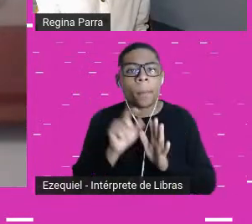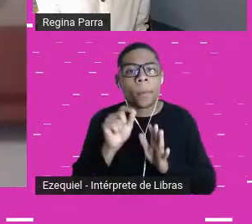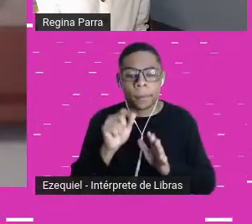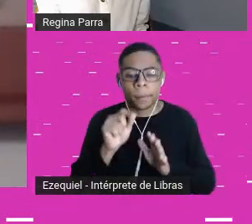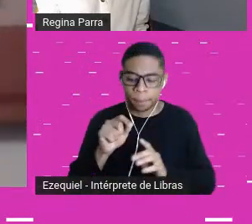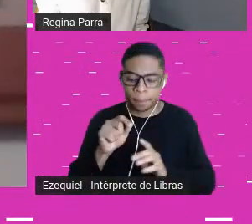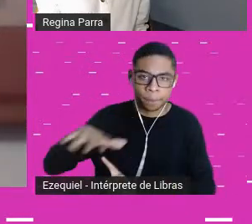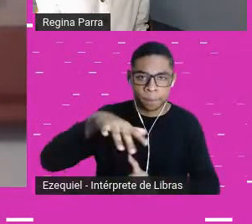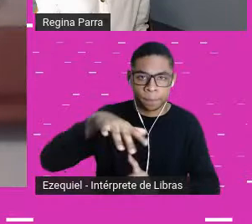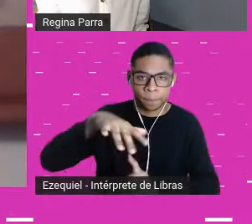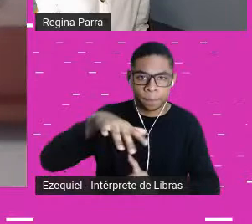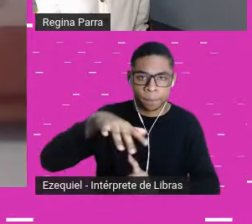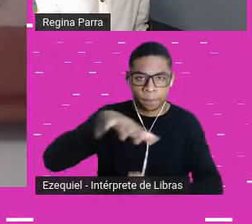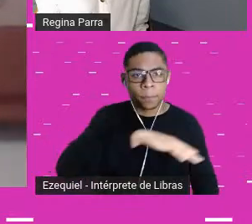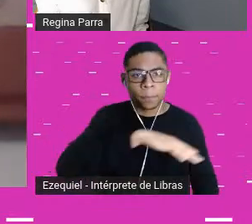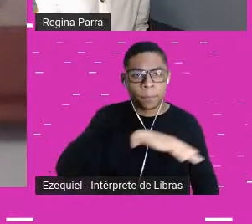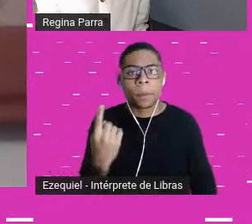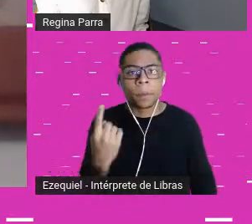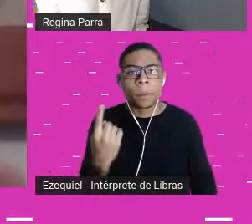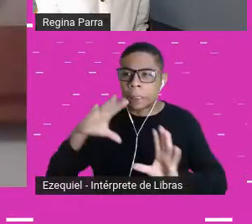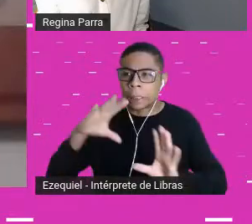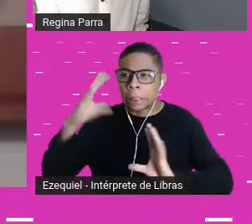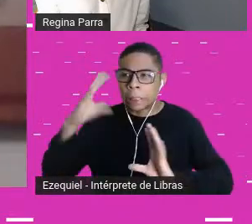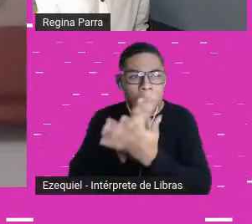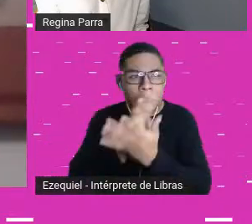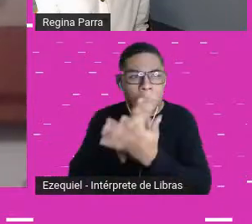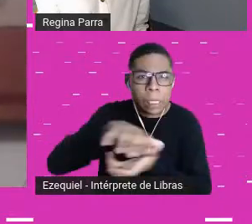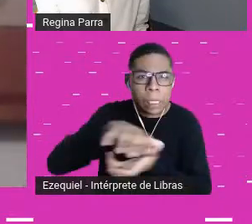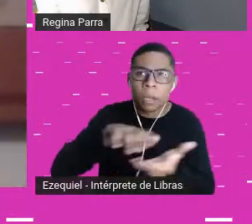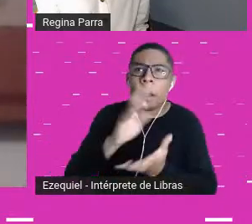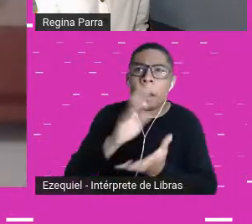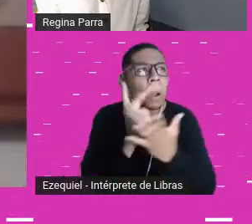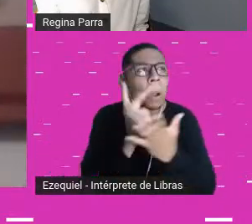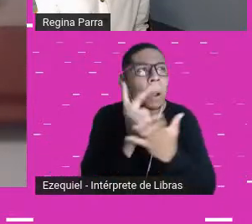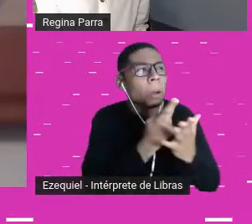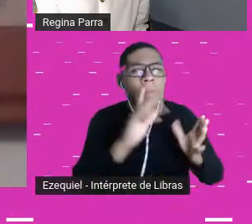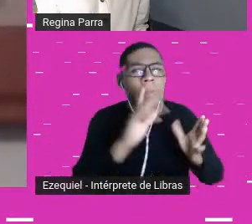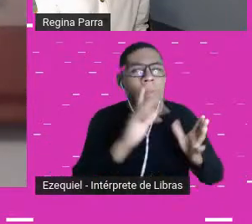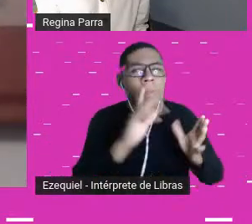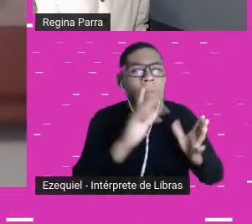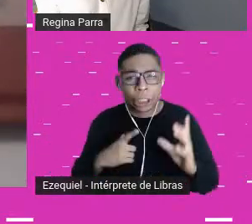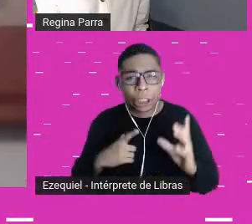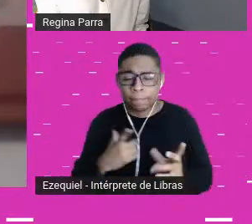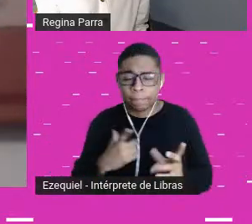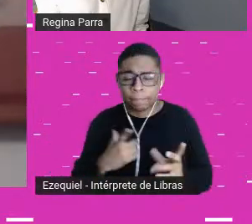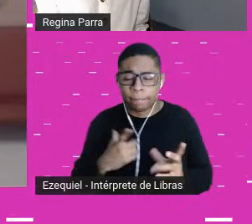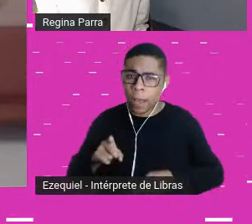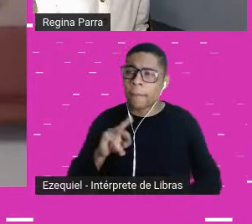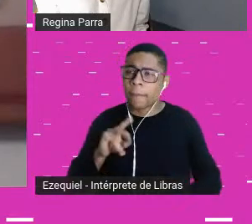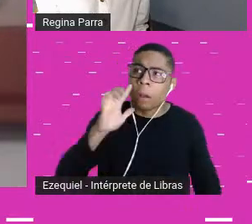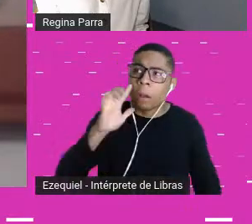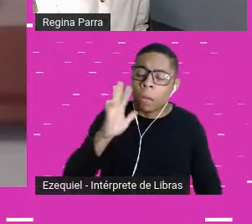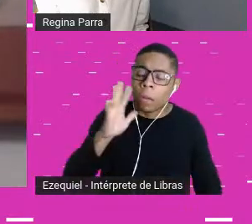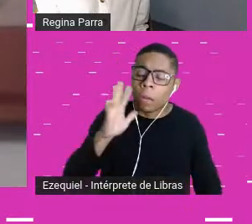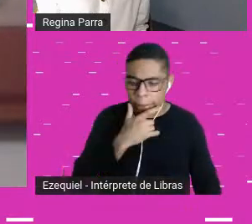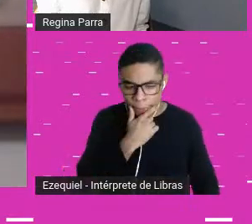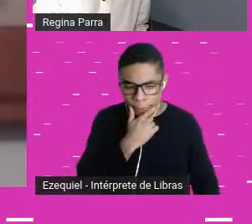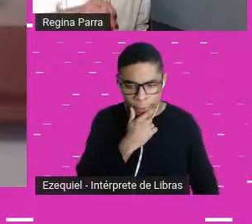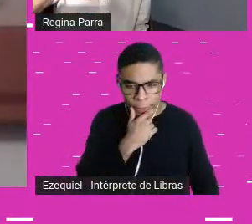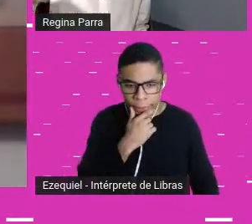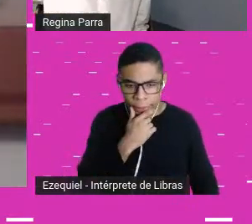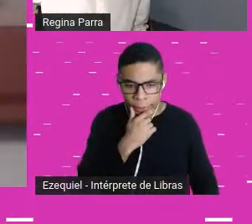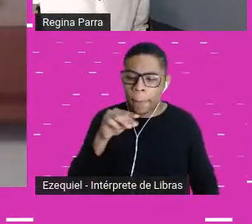naturais acontecendo. Então ele vai lá, né, pensa na Medeia como essa mãe terra,